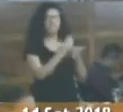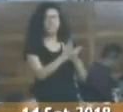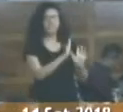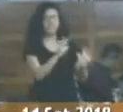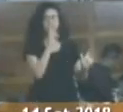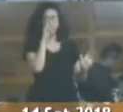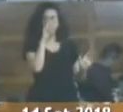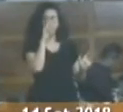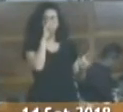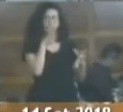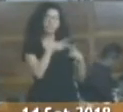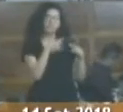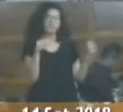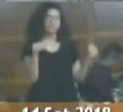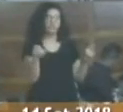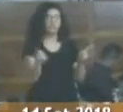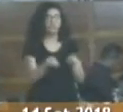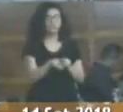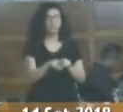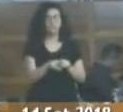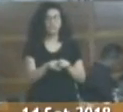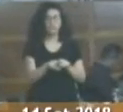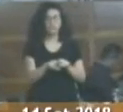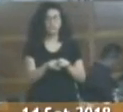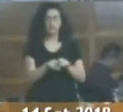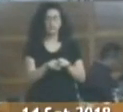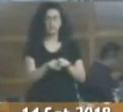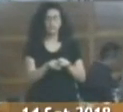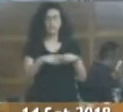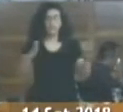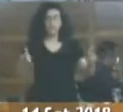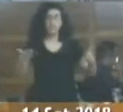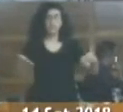ameaça e também fomentar a maricultura,